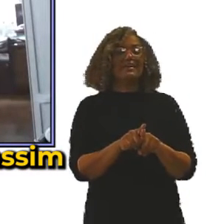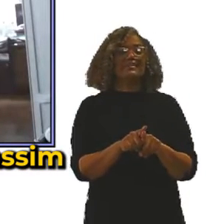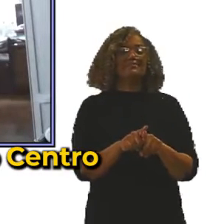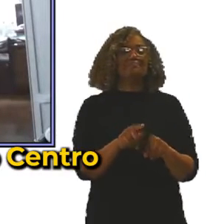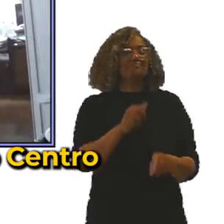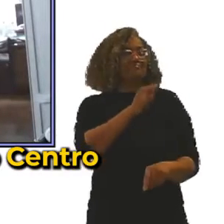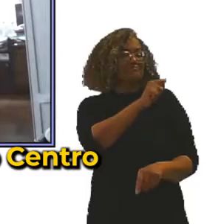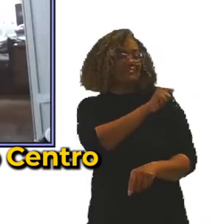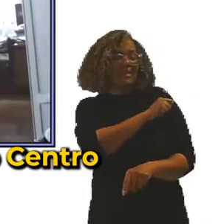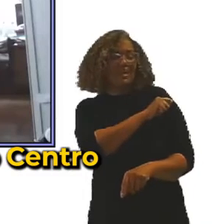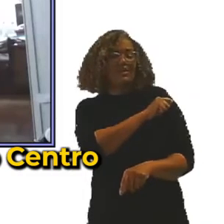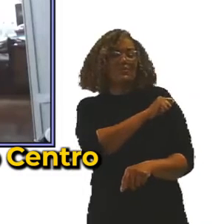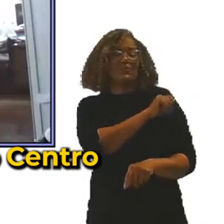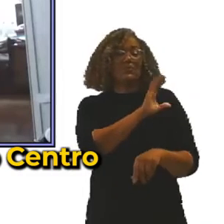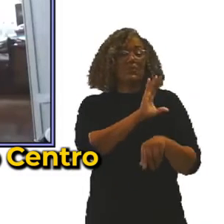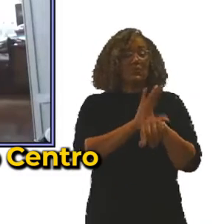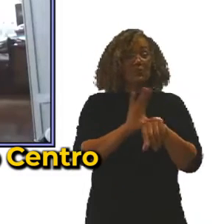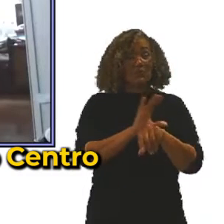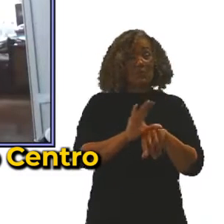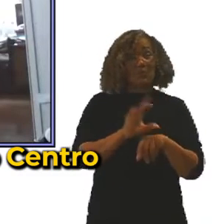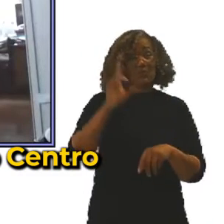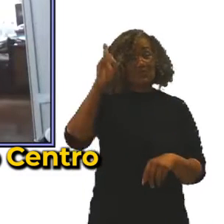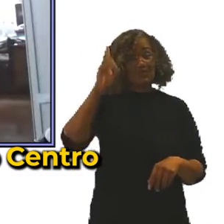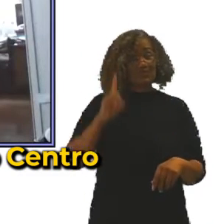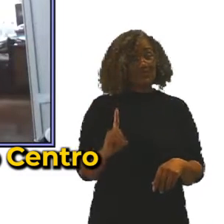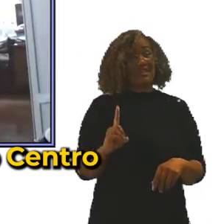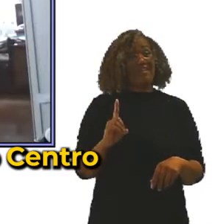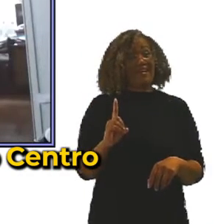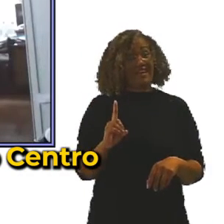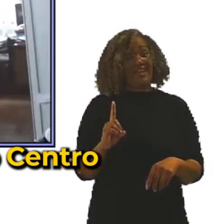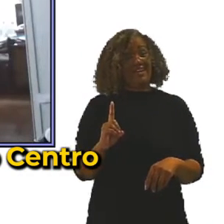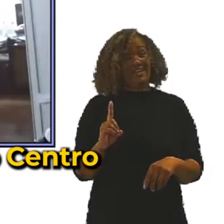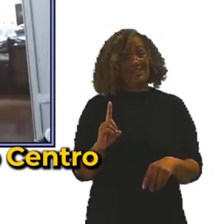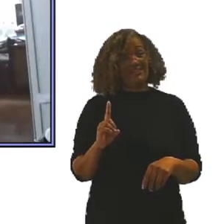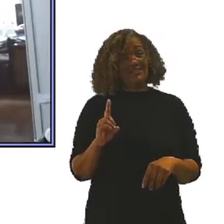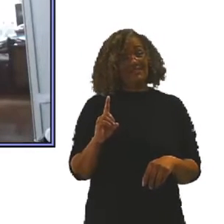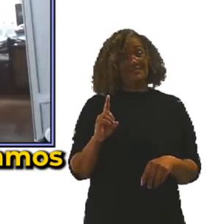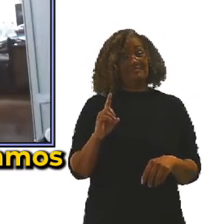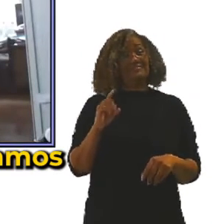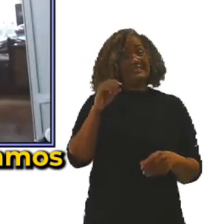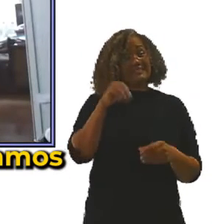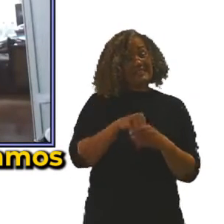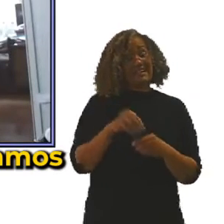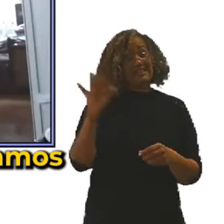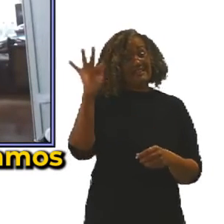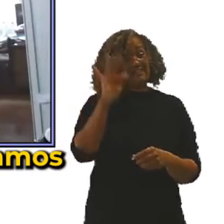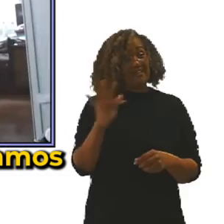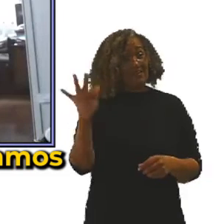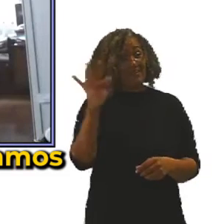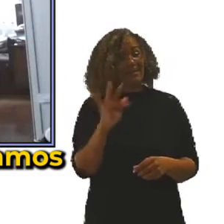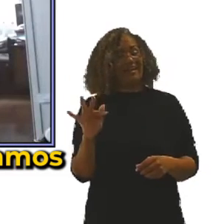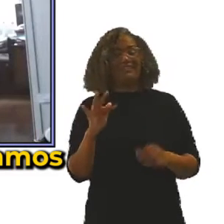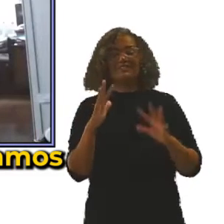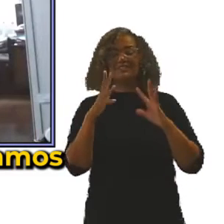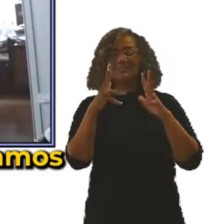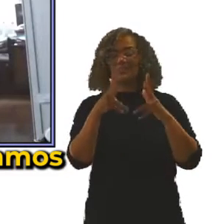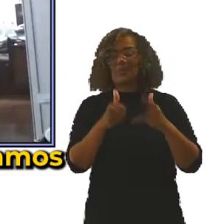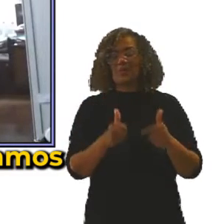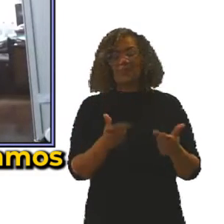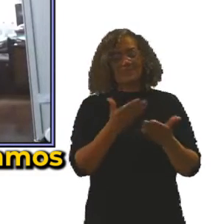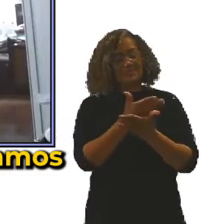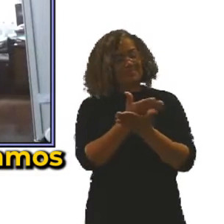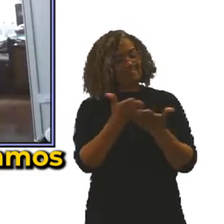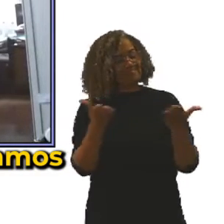alunos e alunas do curso de graduação em Direito do nosso centro universitário. A todas e todos os